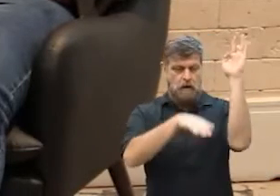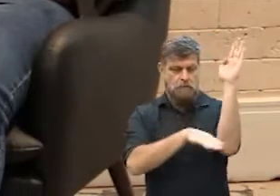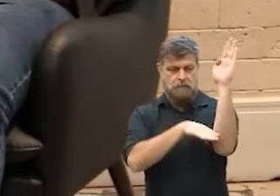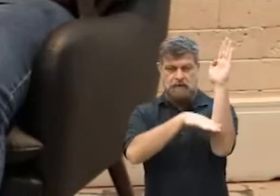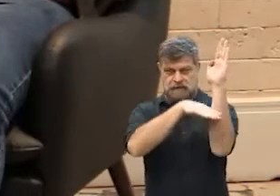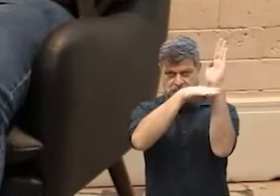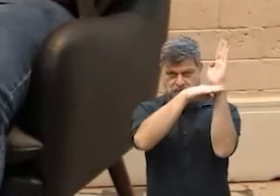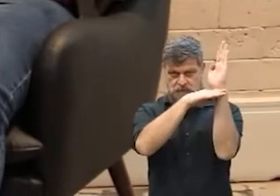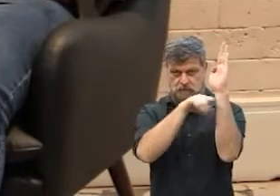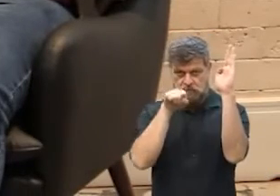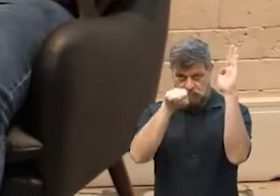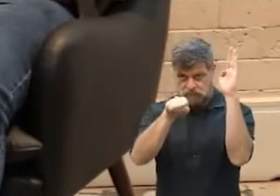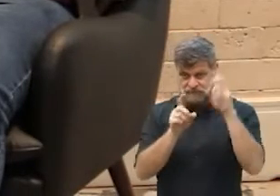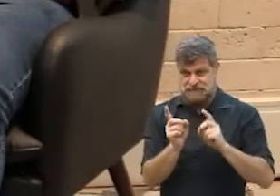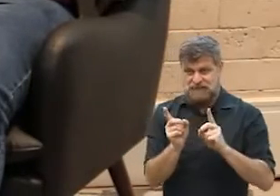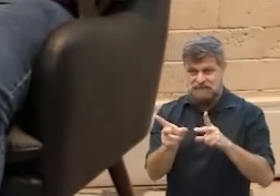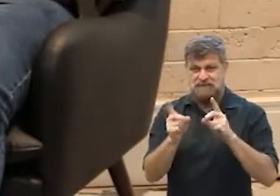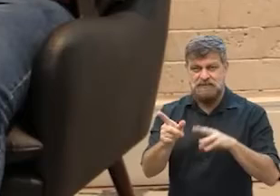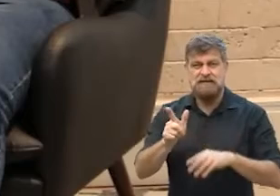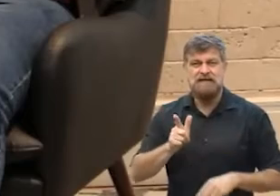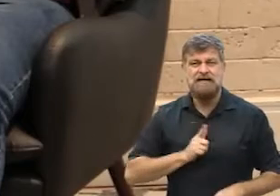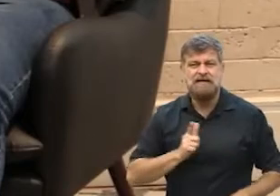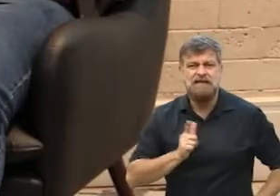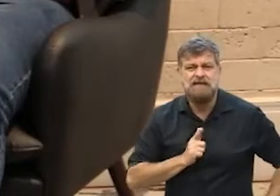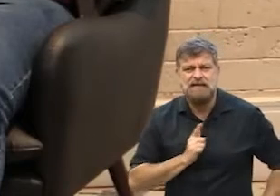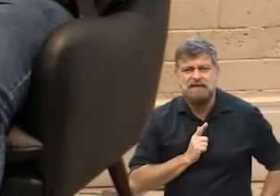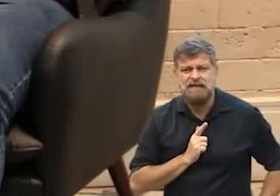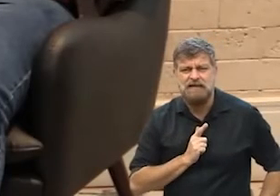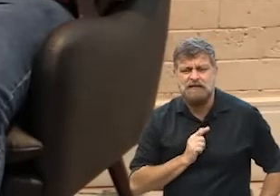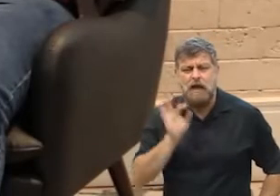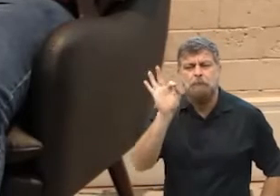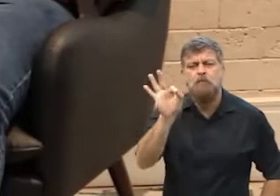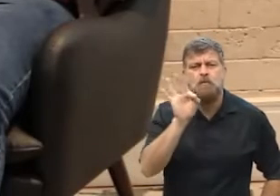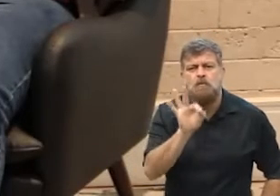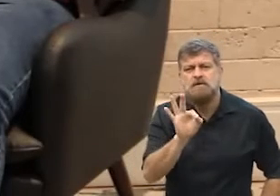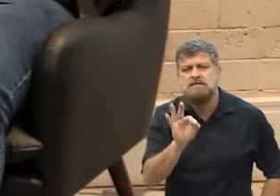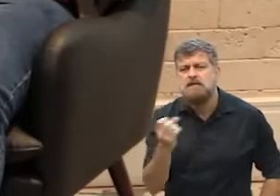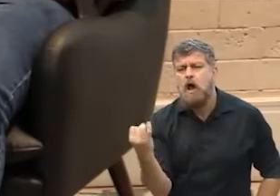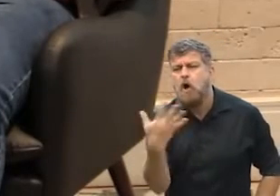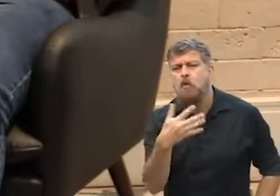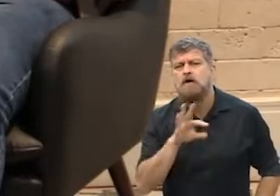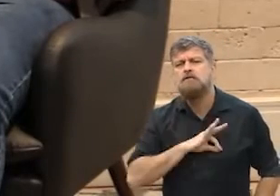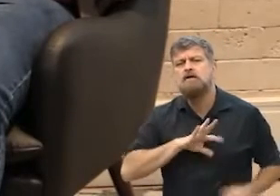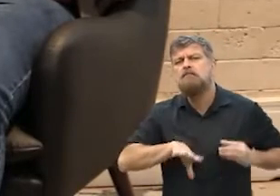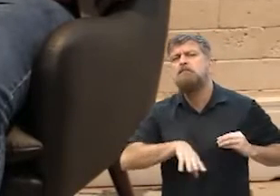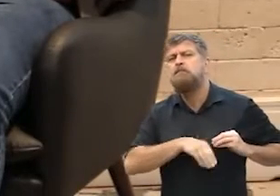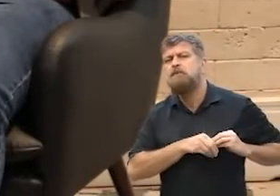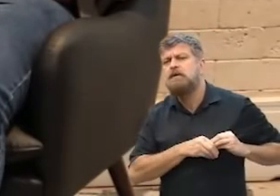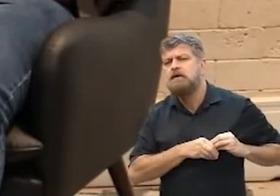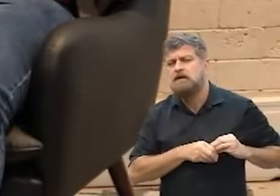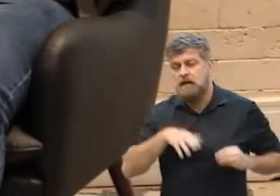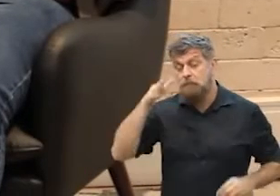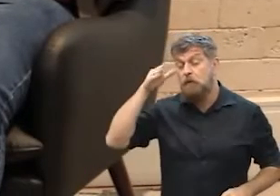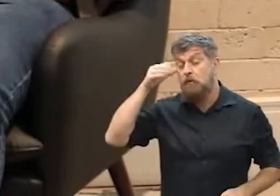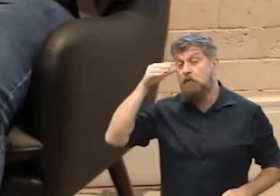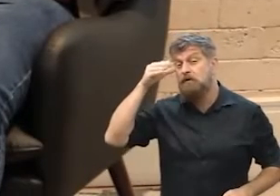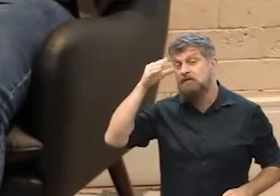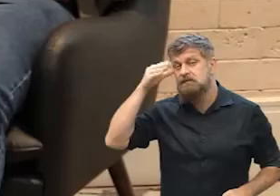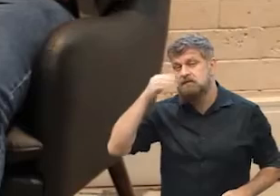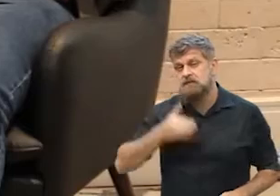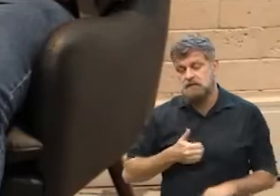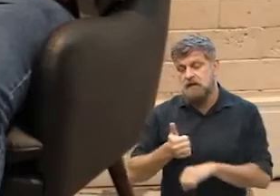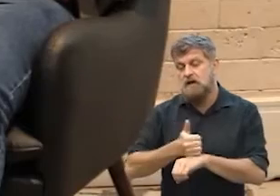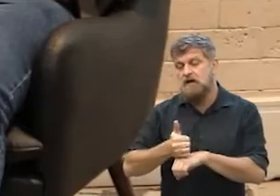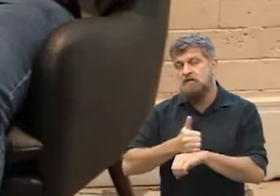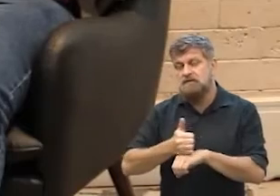é? E ele tem direito a quanto em termos de porcentagem? Essa é uma curiosidade que o pessoal tem,